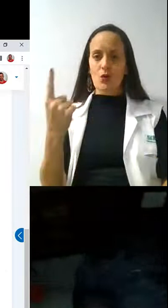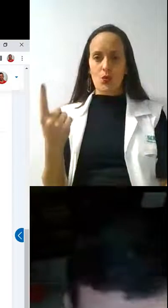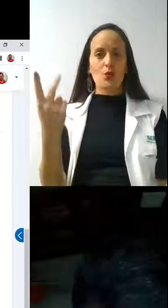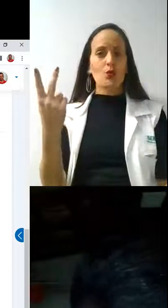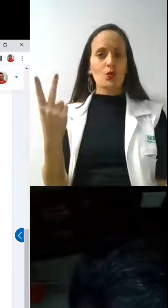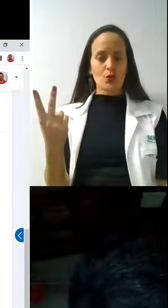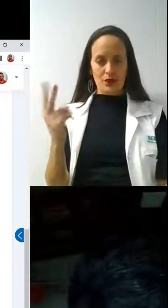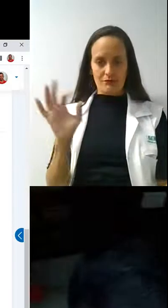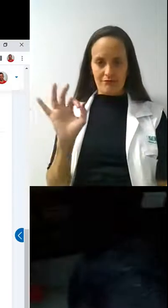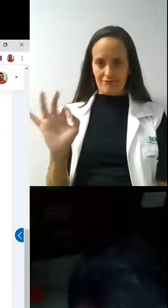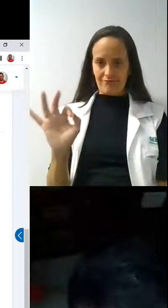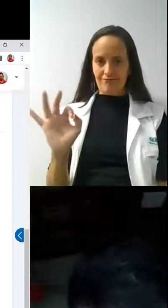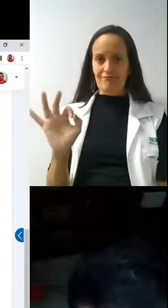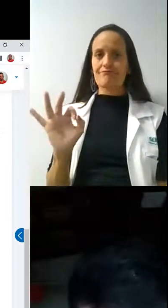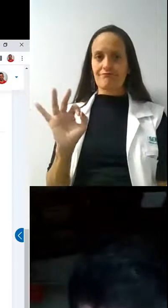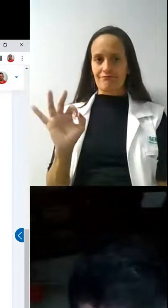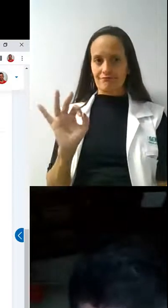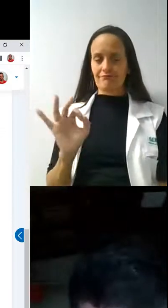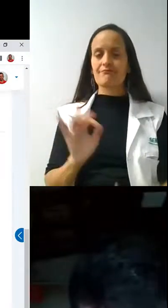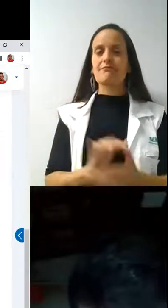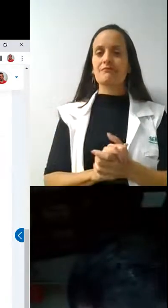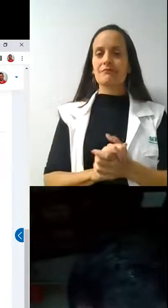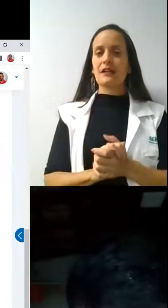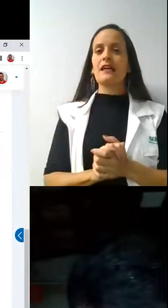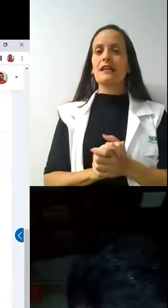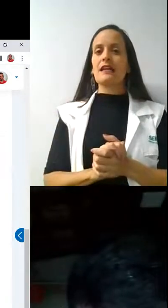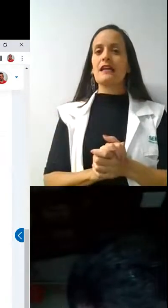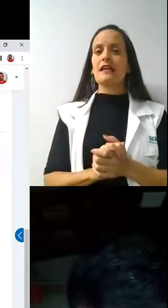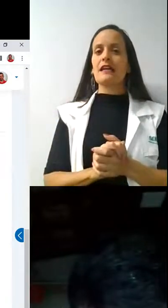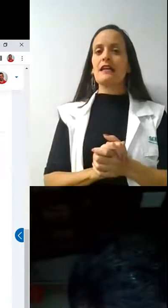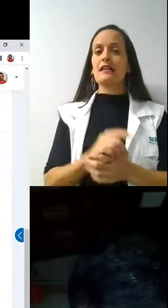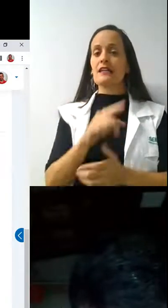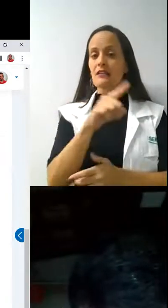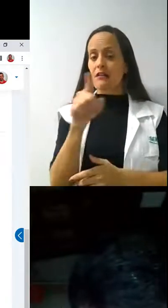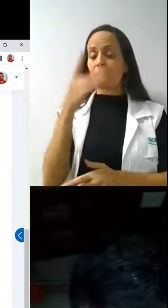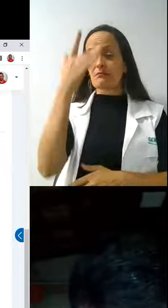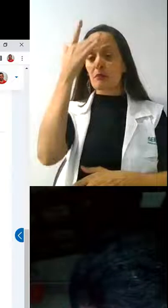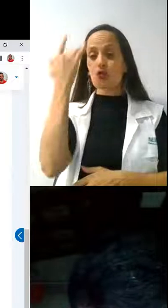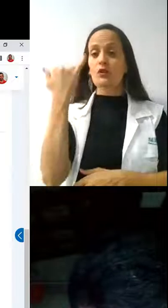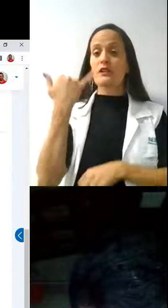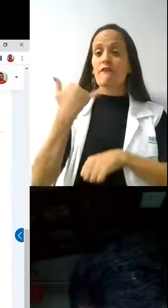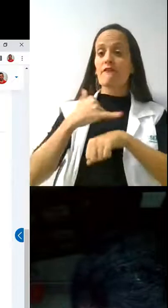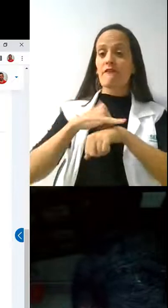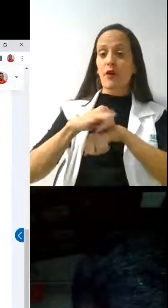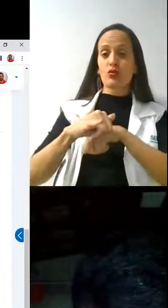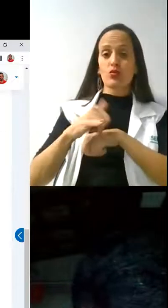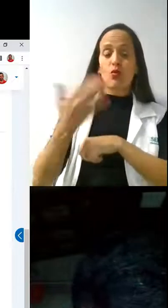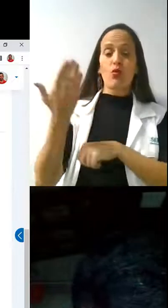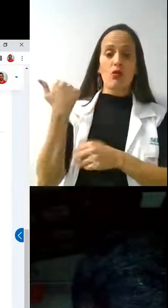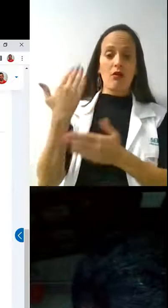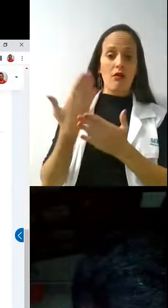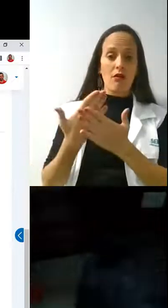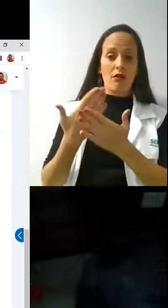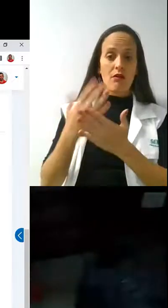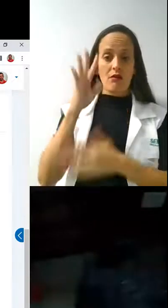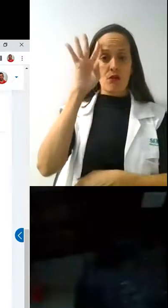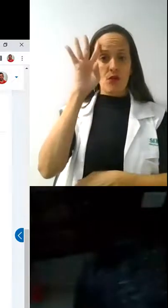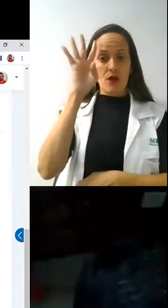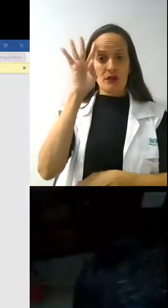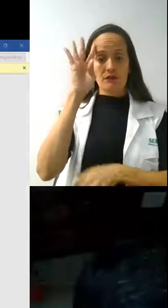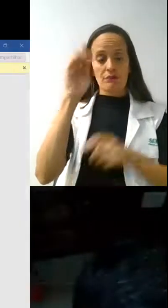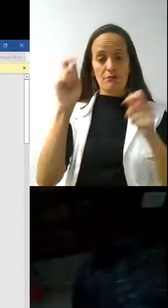ó, já vai conseguir fazer tranquilamente a primeira e a segunda etapa da atividade, que é o desafio 1 e o desafio